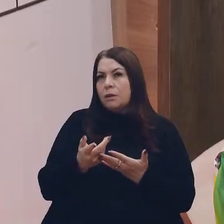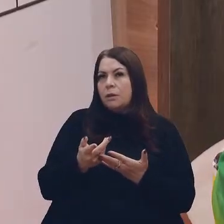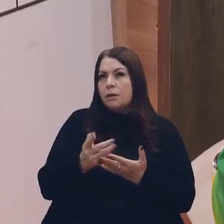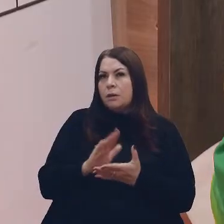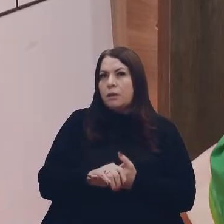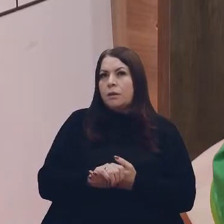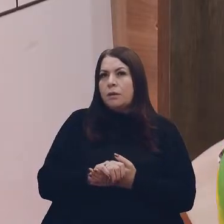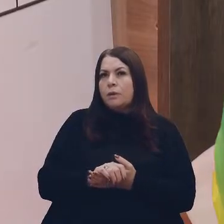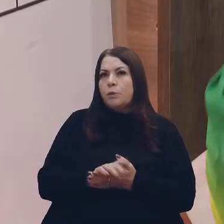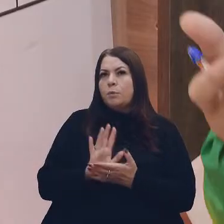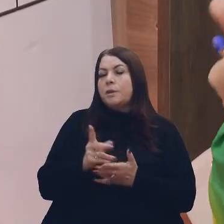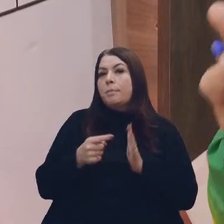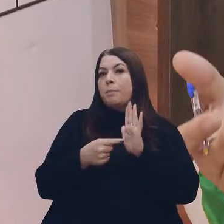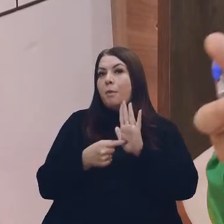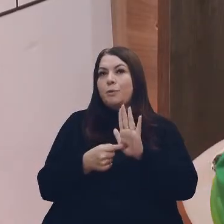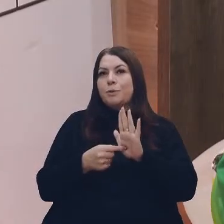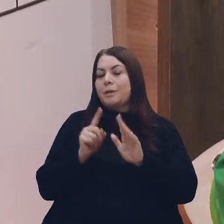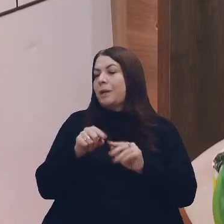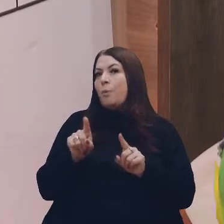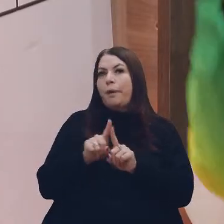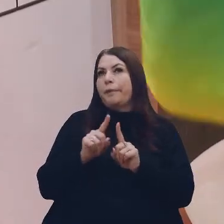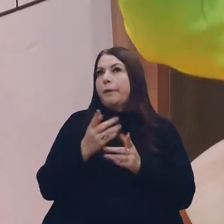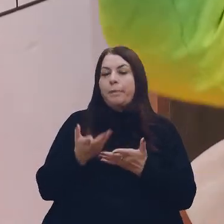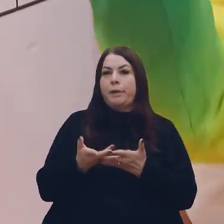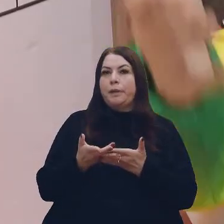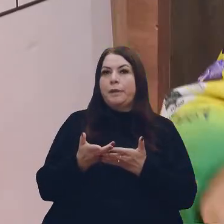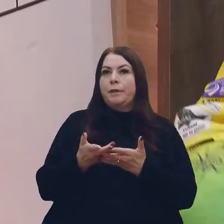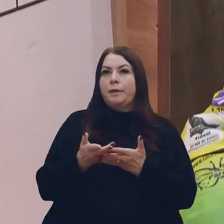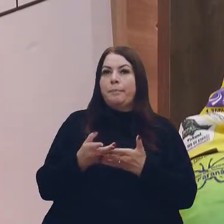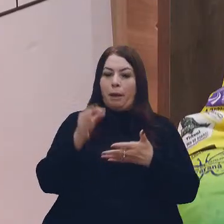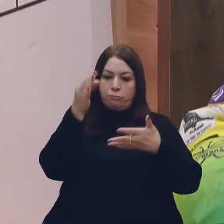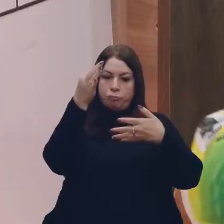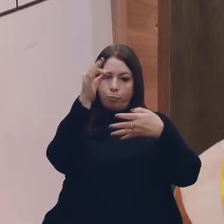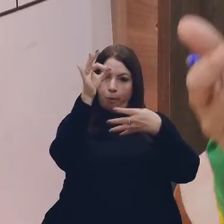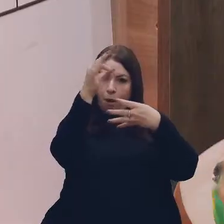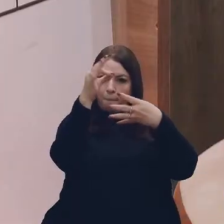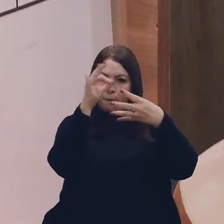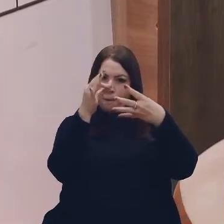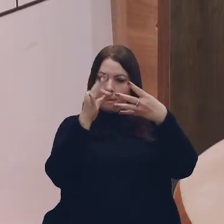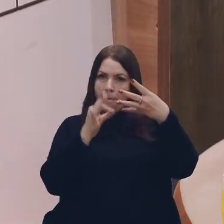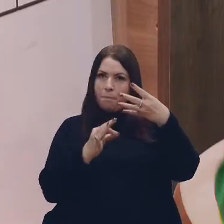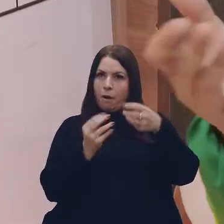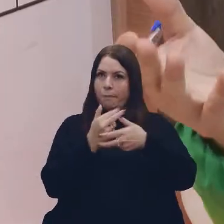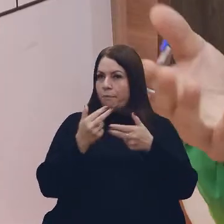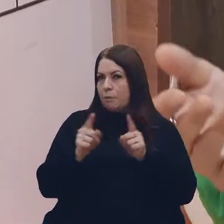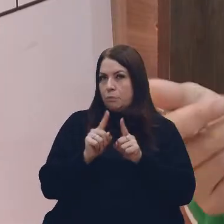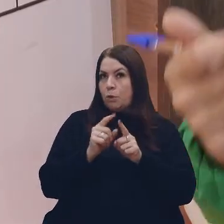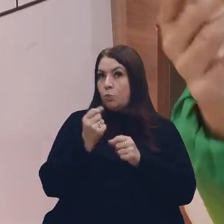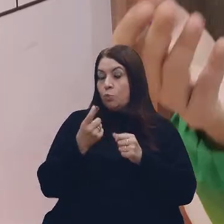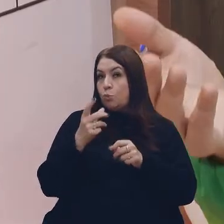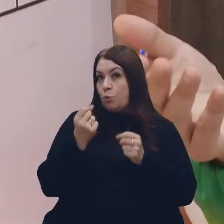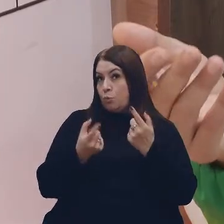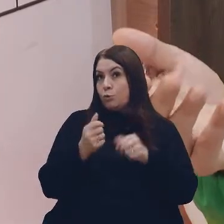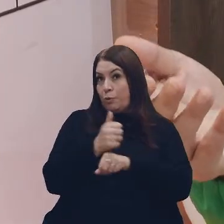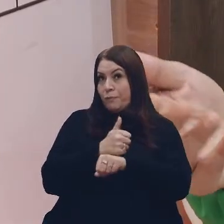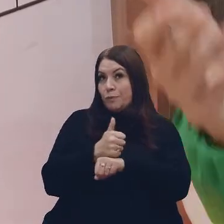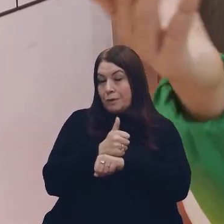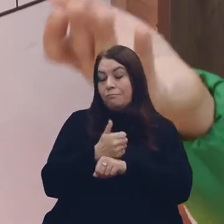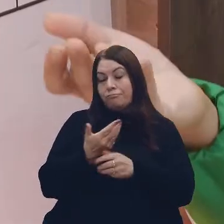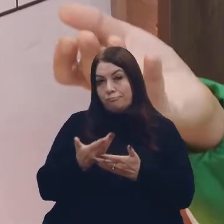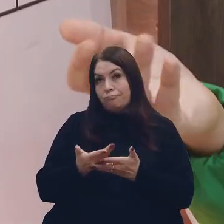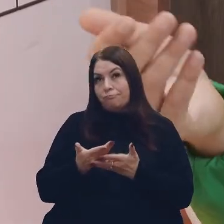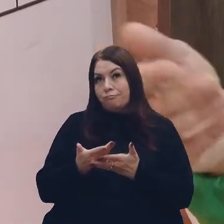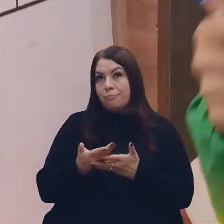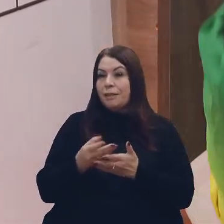sempre passar que não é também pegar um checklist, né? Porque tem alguns profissionais até que é um